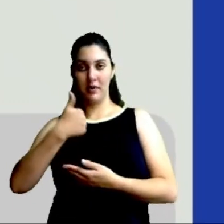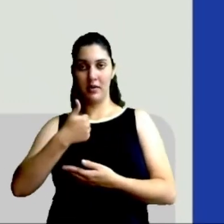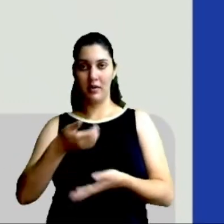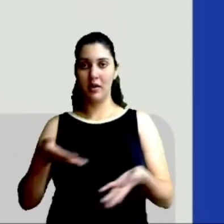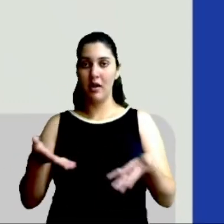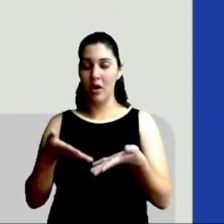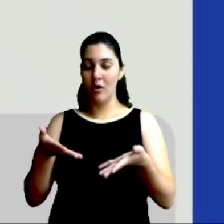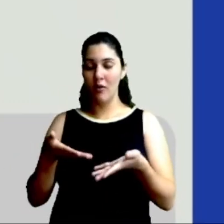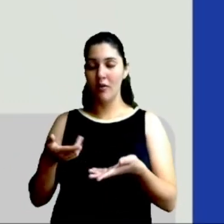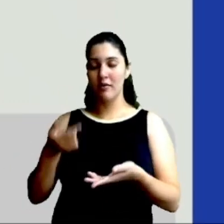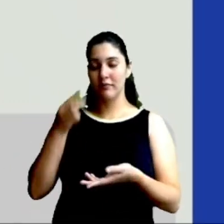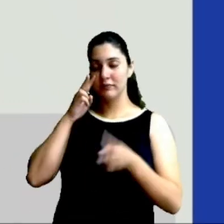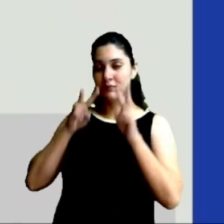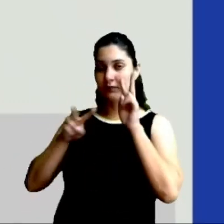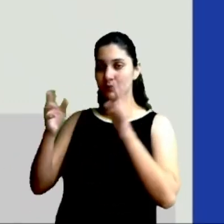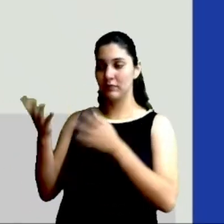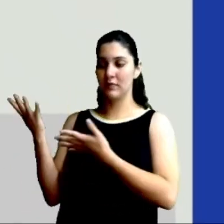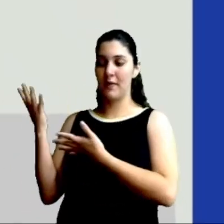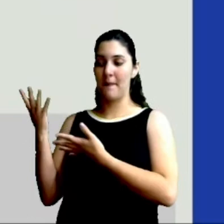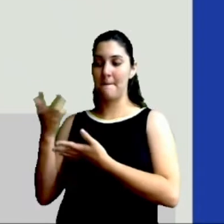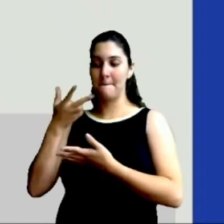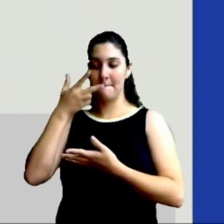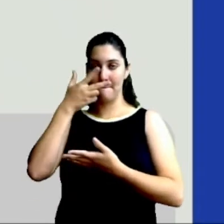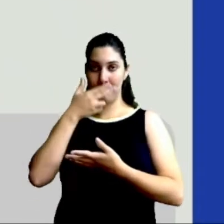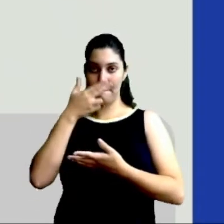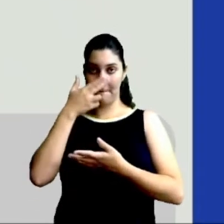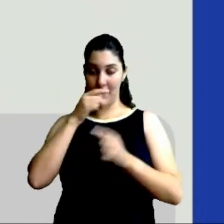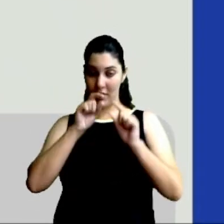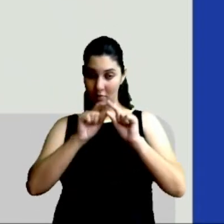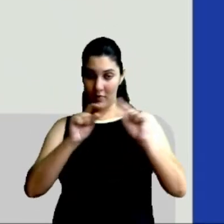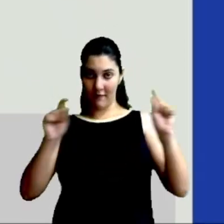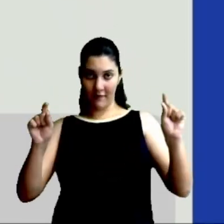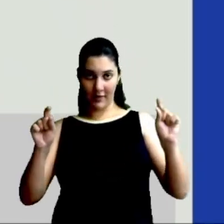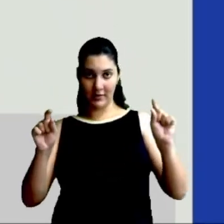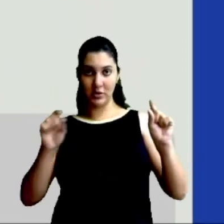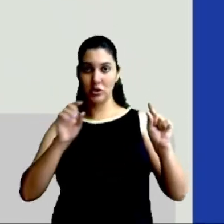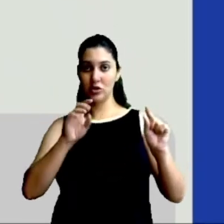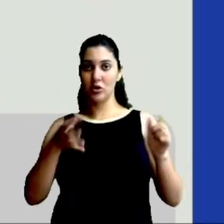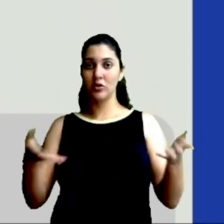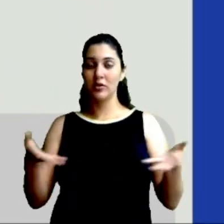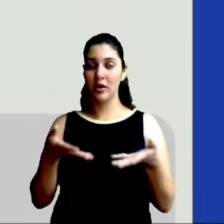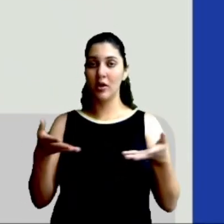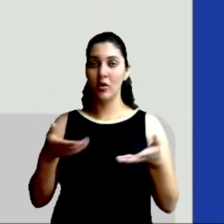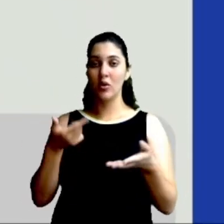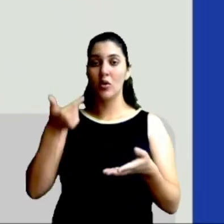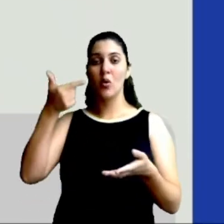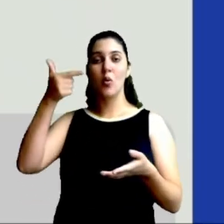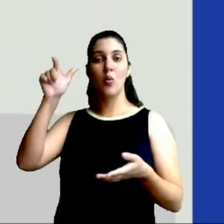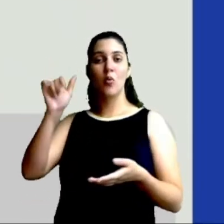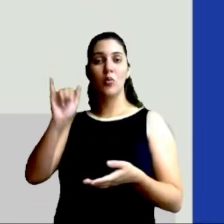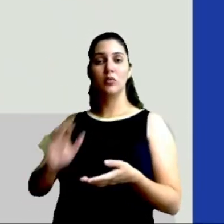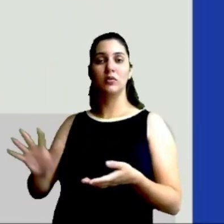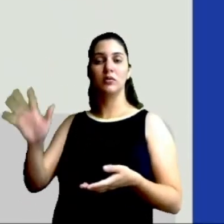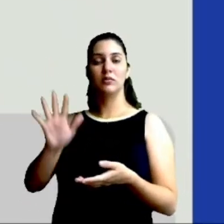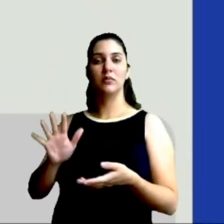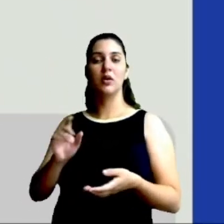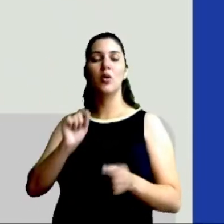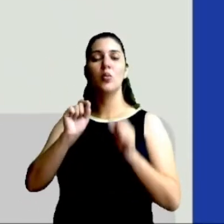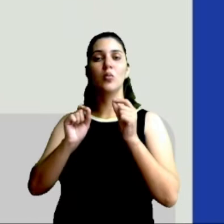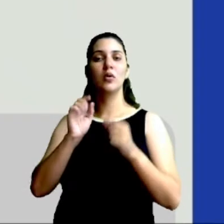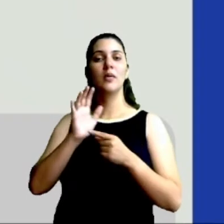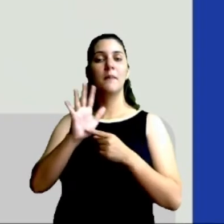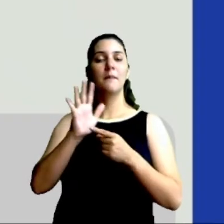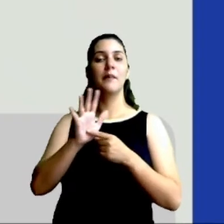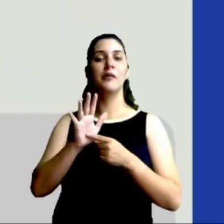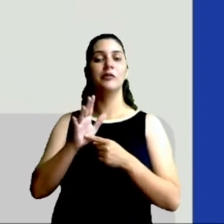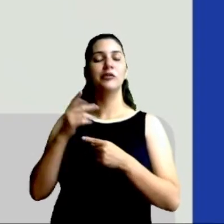ver essa. Mesma frase, just do it, só que agora com outra imagem. O que é que mostra pra